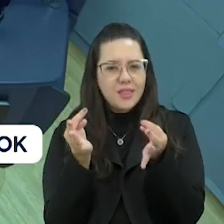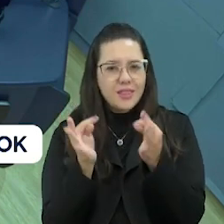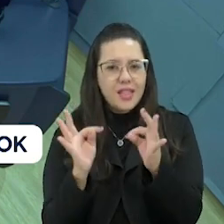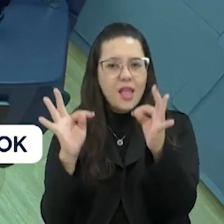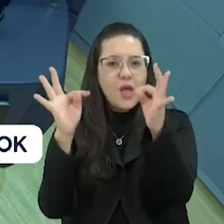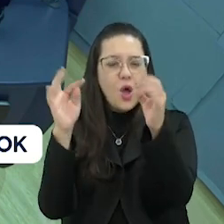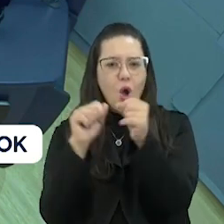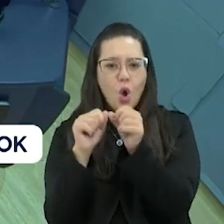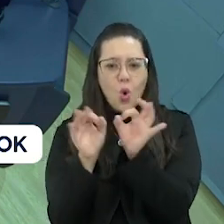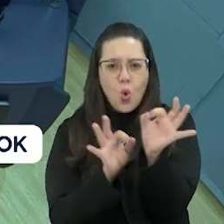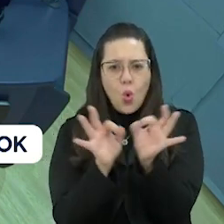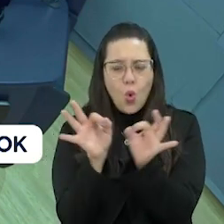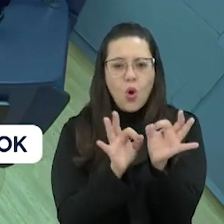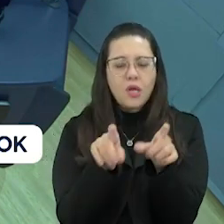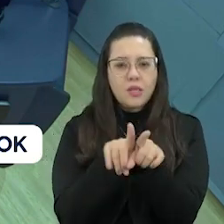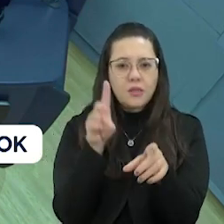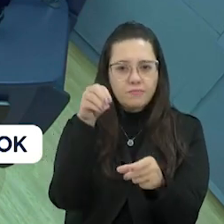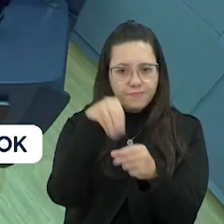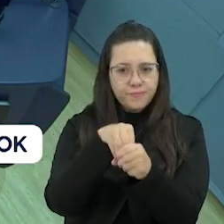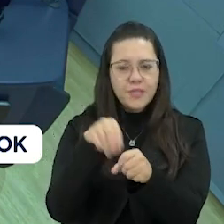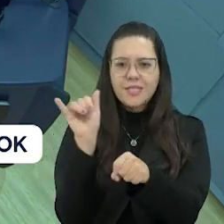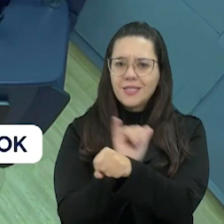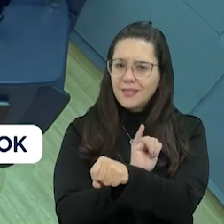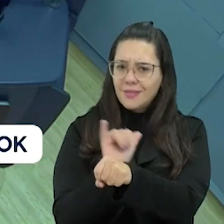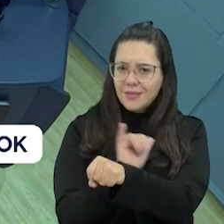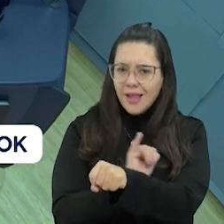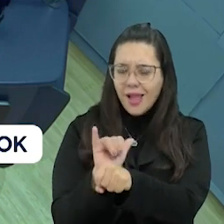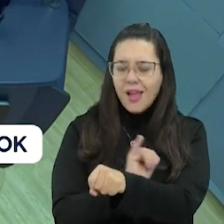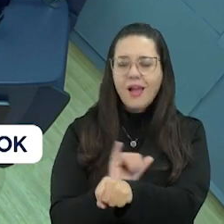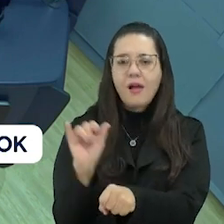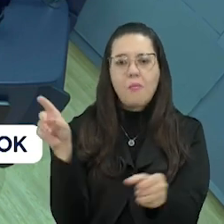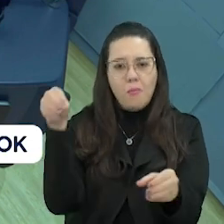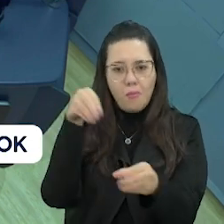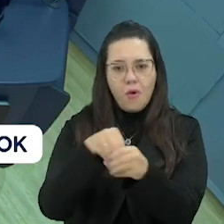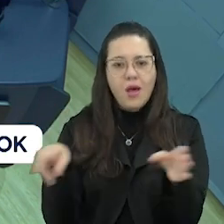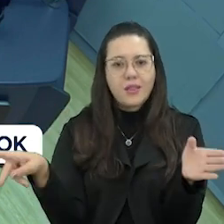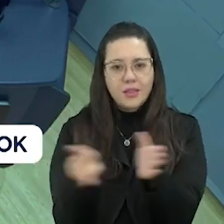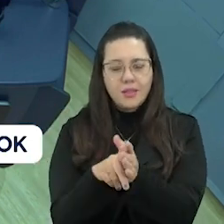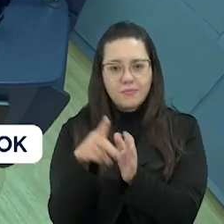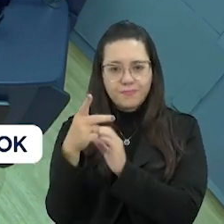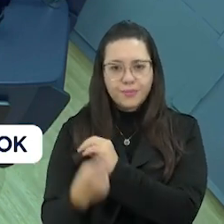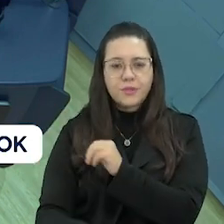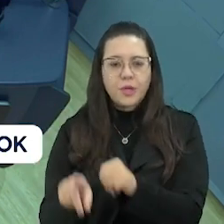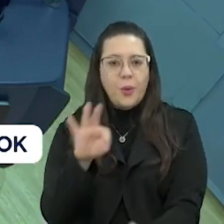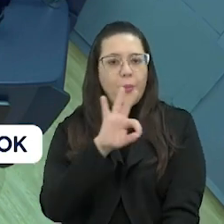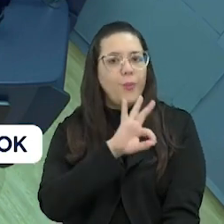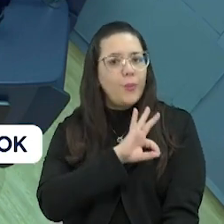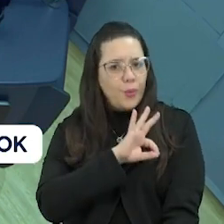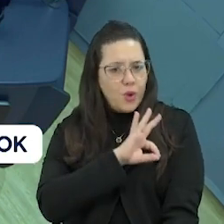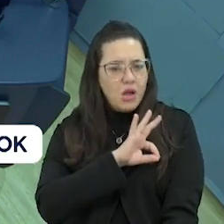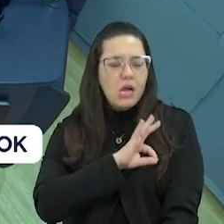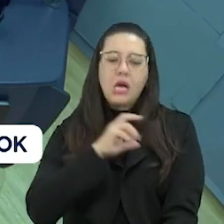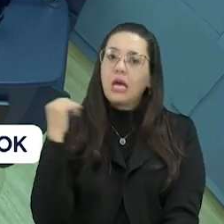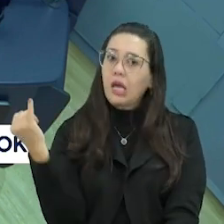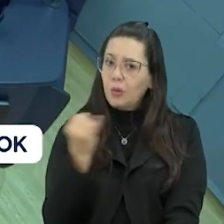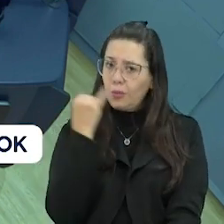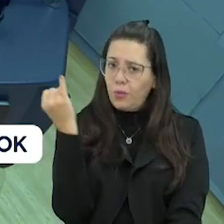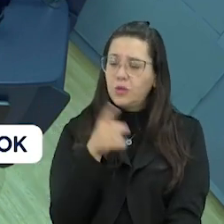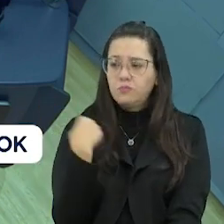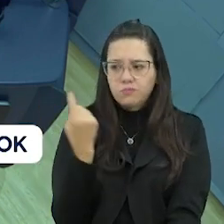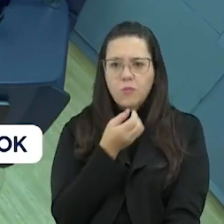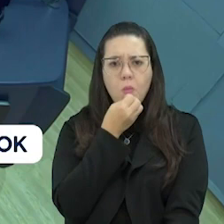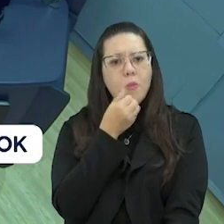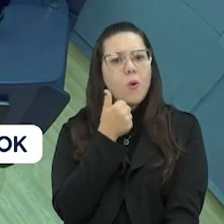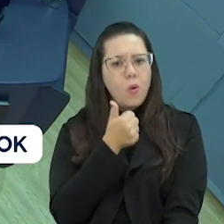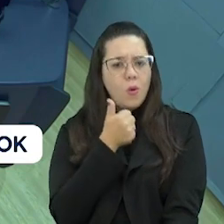principalmente no empenho dos policiais militares, né, utilização da tecnologia para empenho do policiamento. Então isso para nós é muito bom.